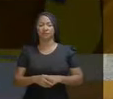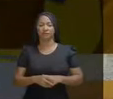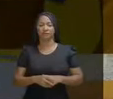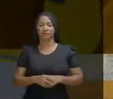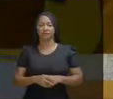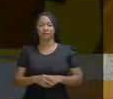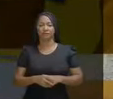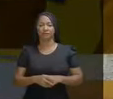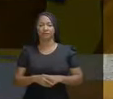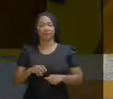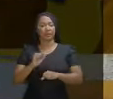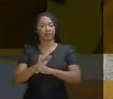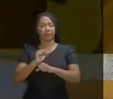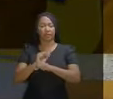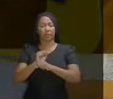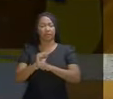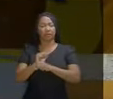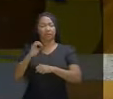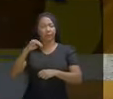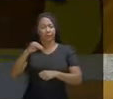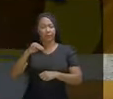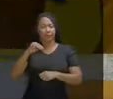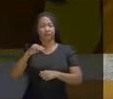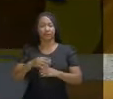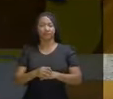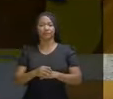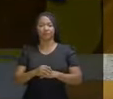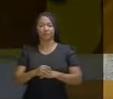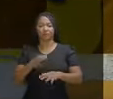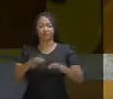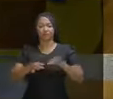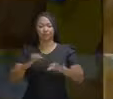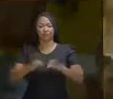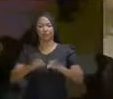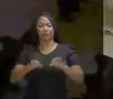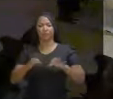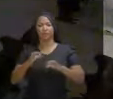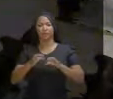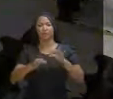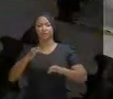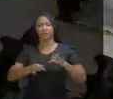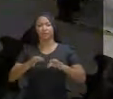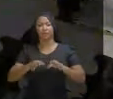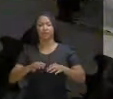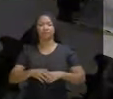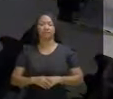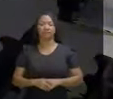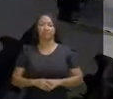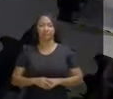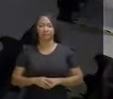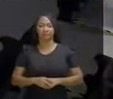um minutinho aos meus colegas, só para eu pegar esse voto aqui.